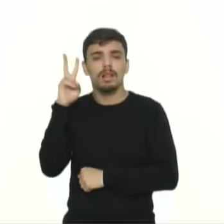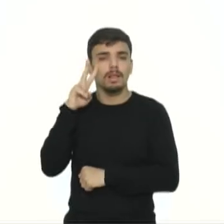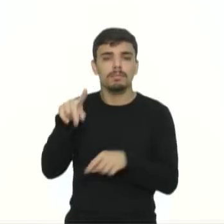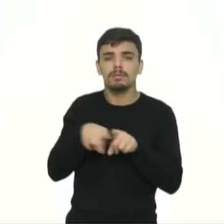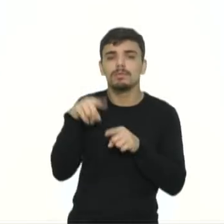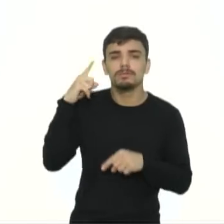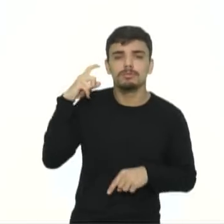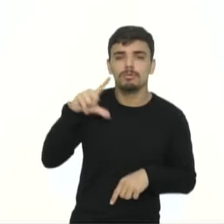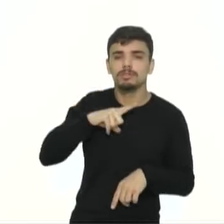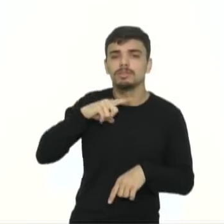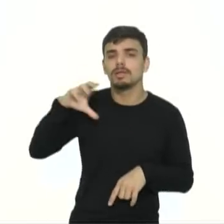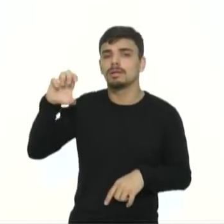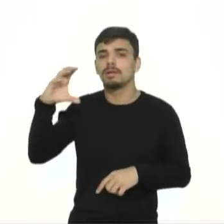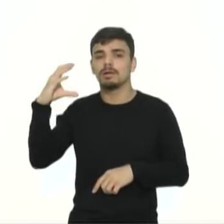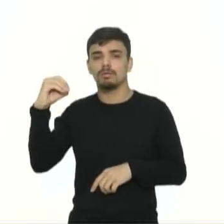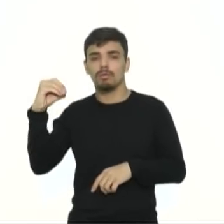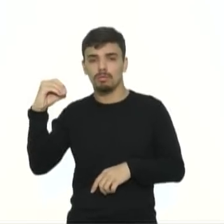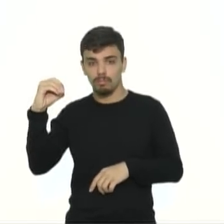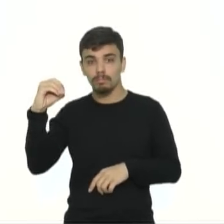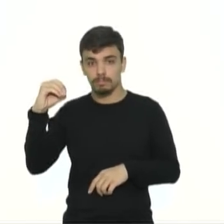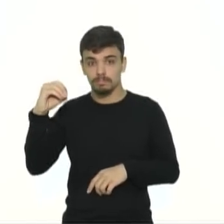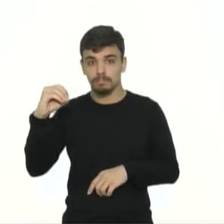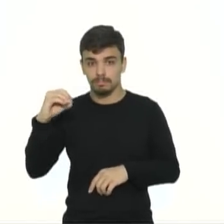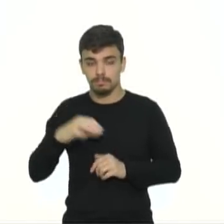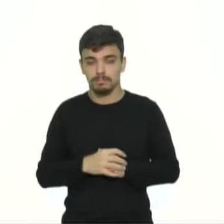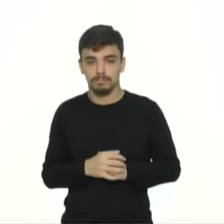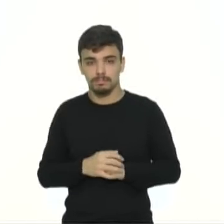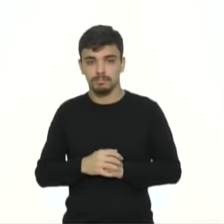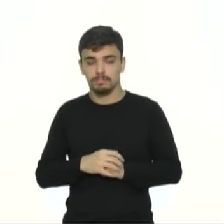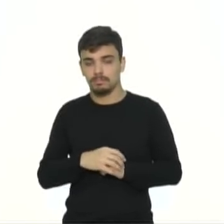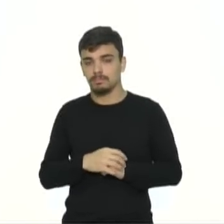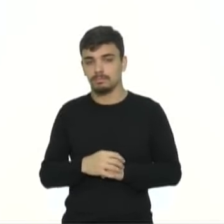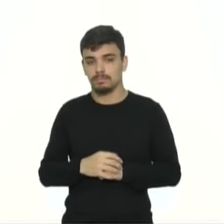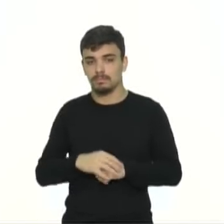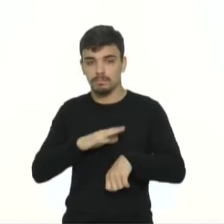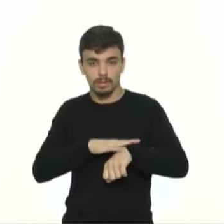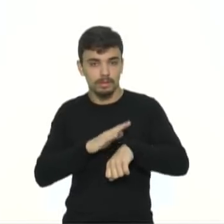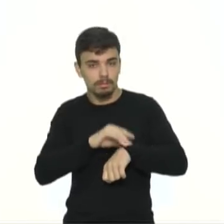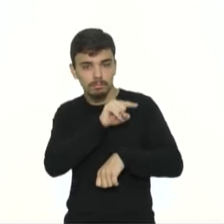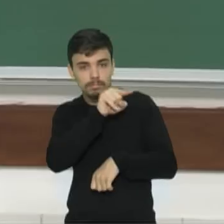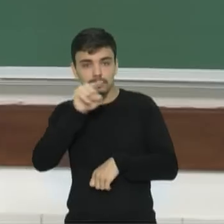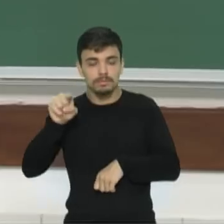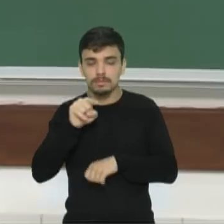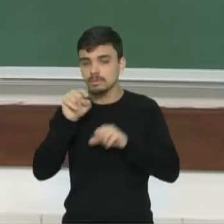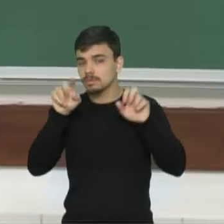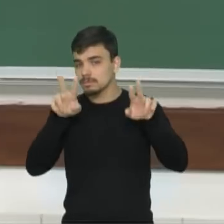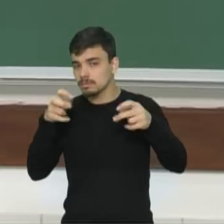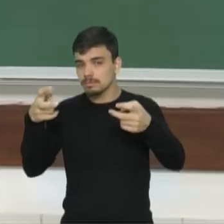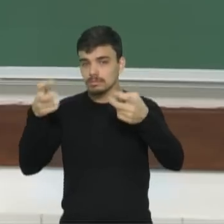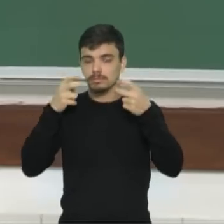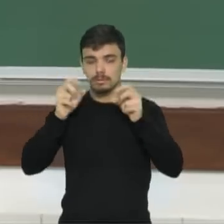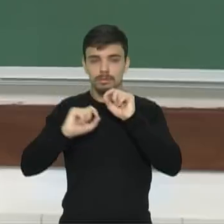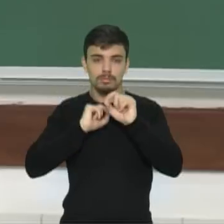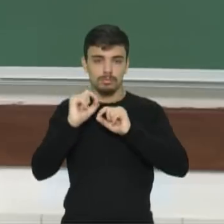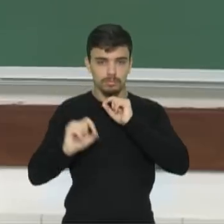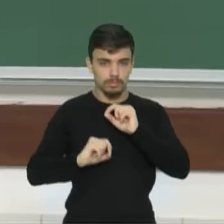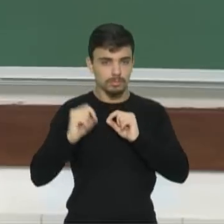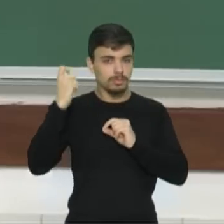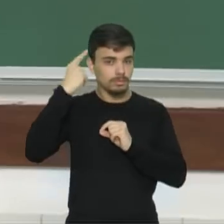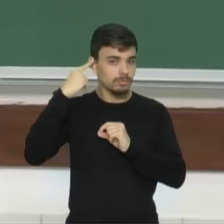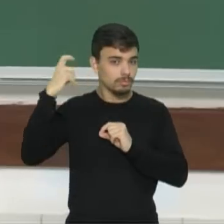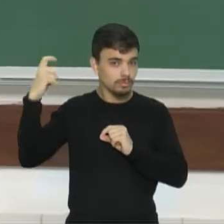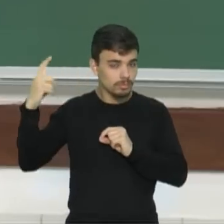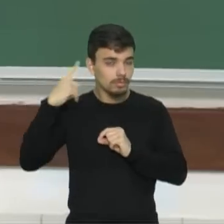Do som? Eu até trouxe para vocês na aula de som, que o tempo para você poder perceber sons